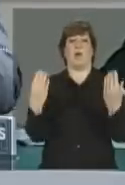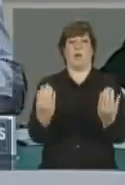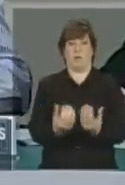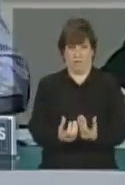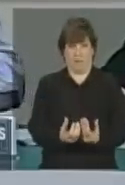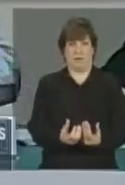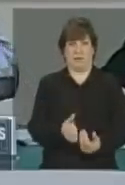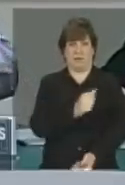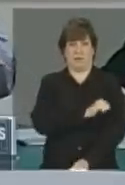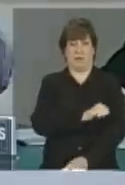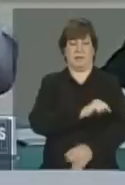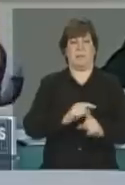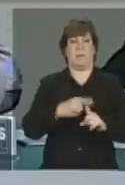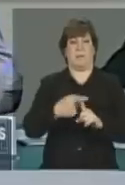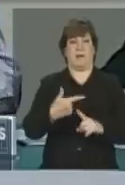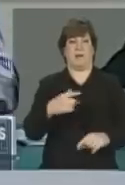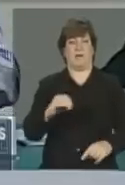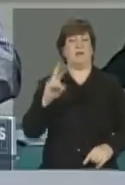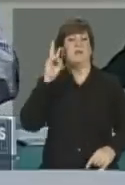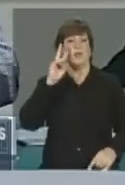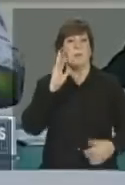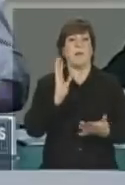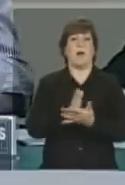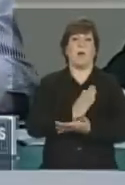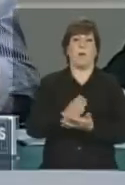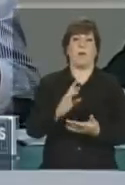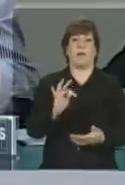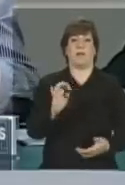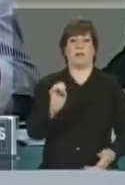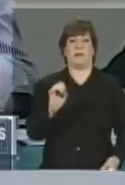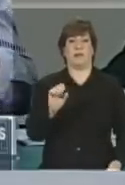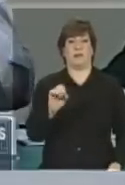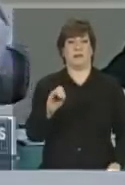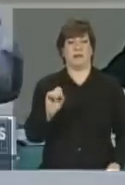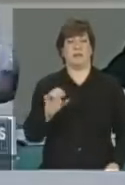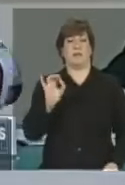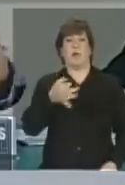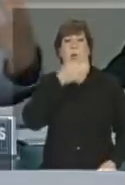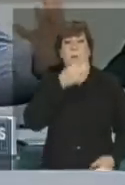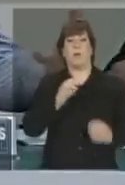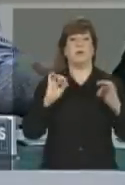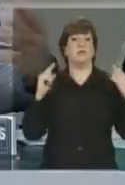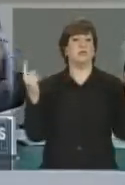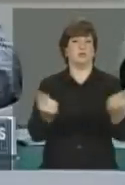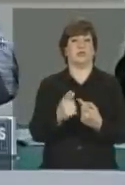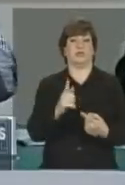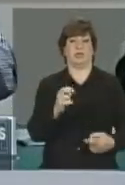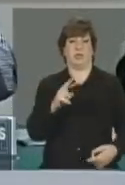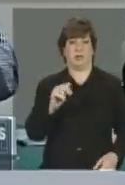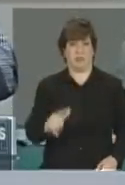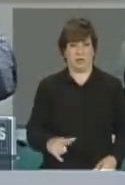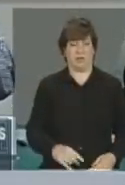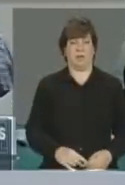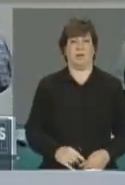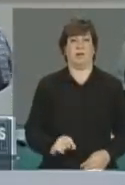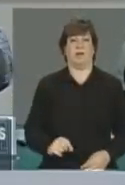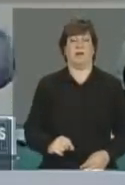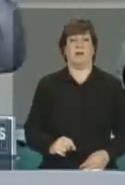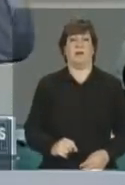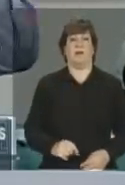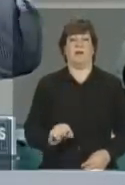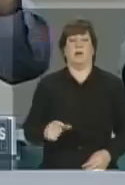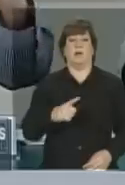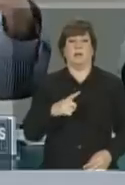um consenso geral sobre algumas teses, e eu vou usar aqui um relatório que eu tive honra de ser membro,